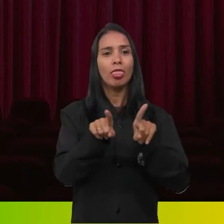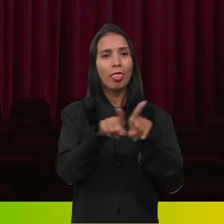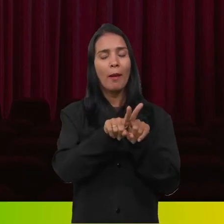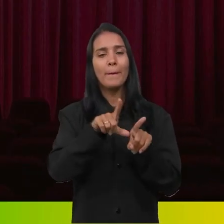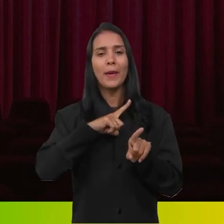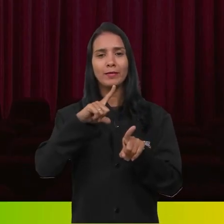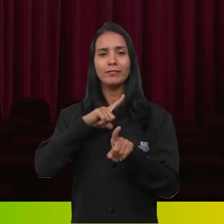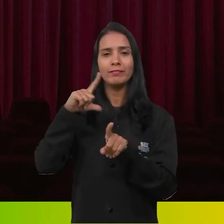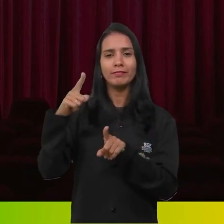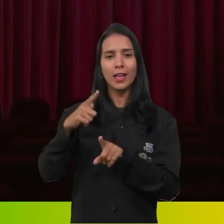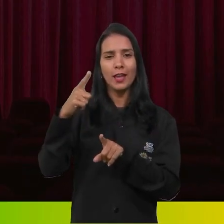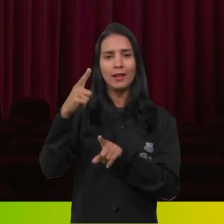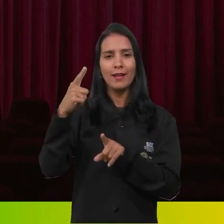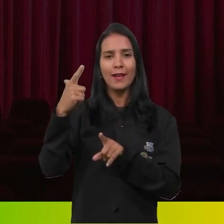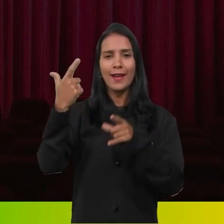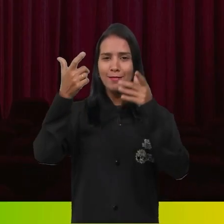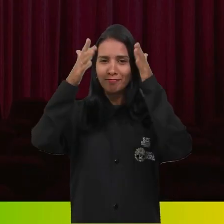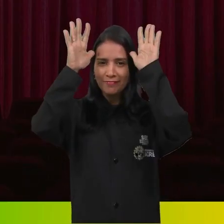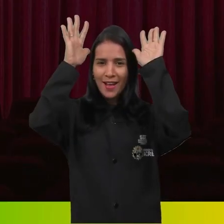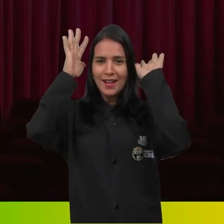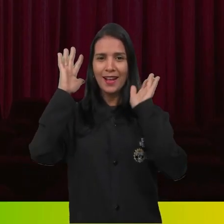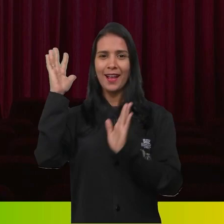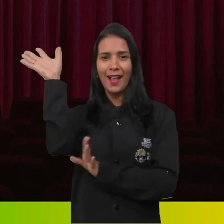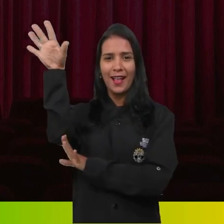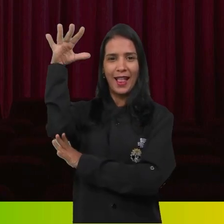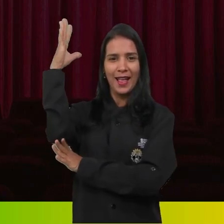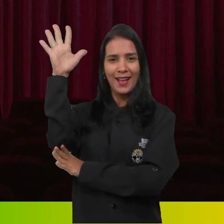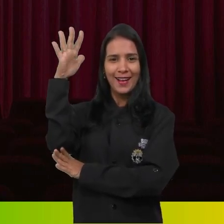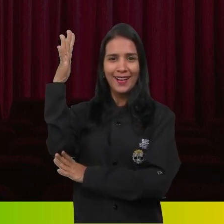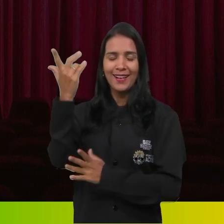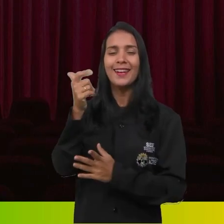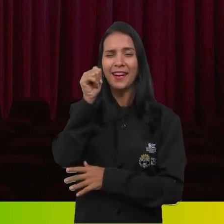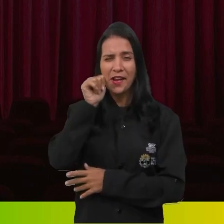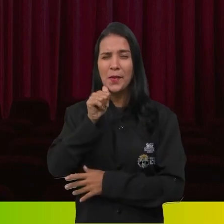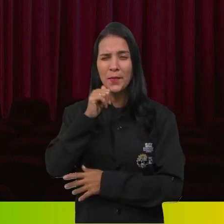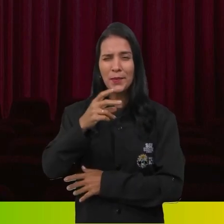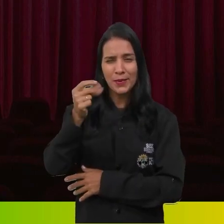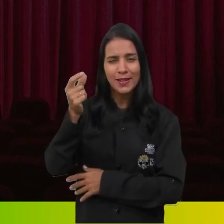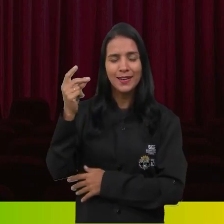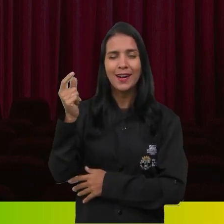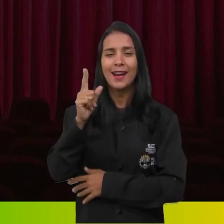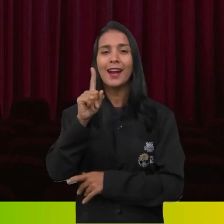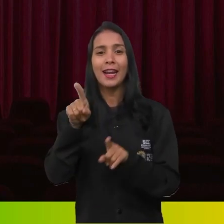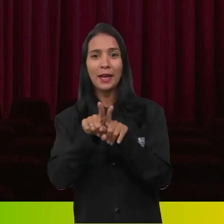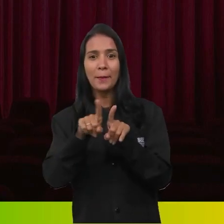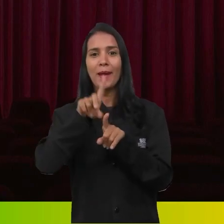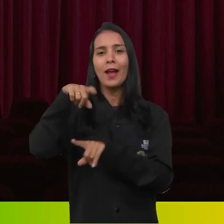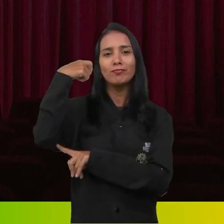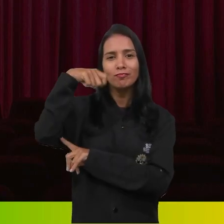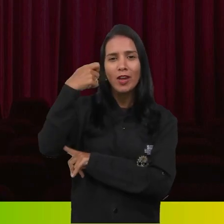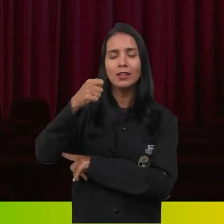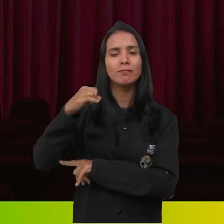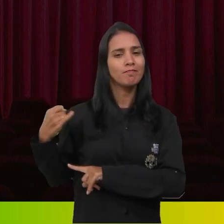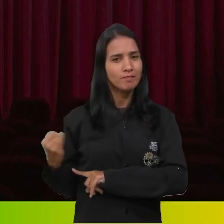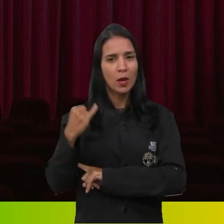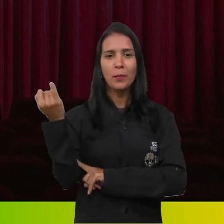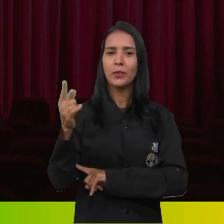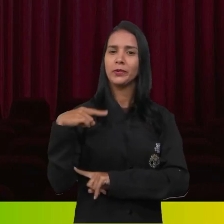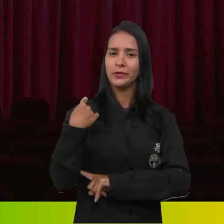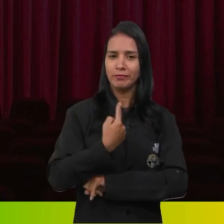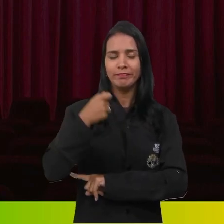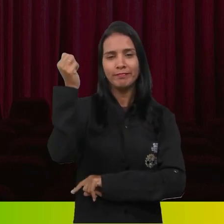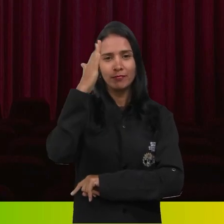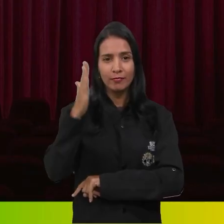Miranda e vários outros artistas que fizeram parte desse projeto. Aí logo embaixo tem Nem Sansão e